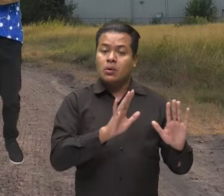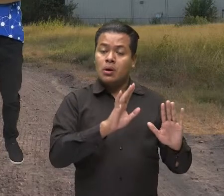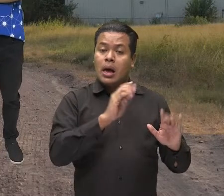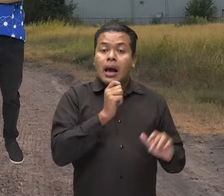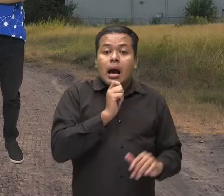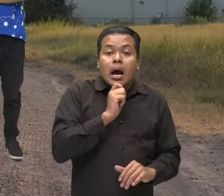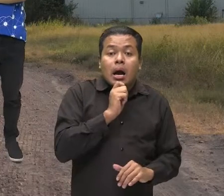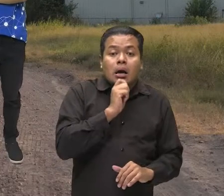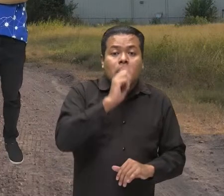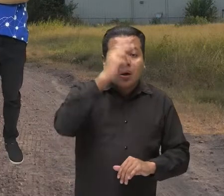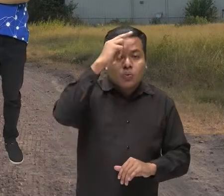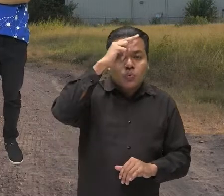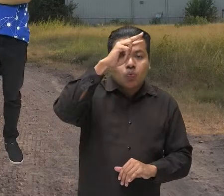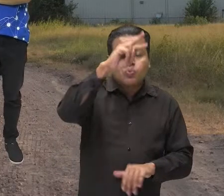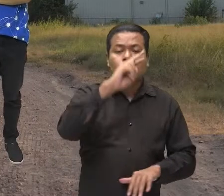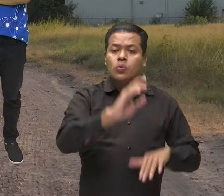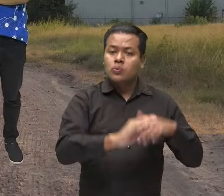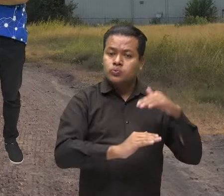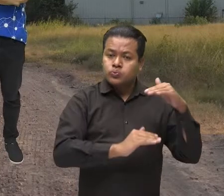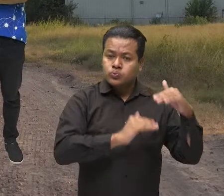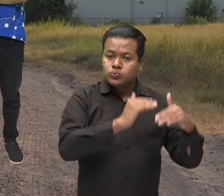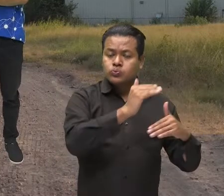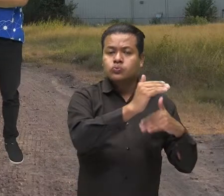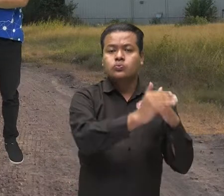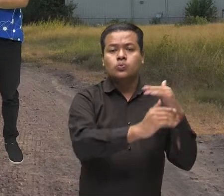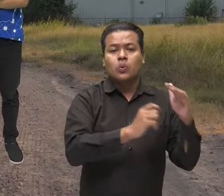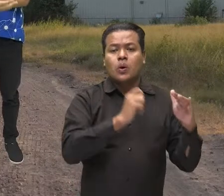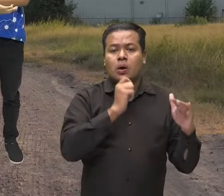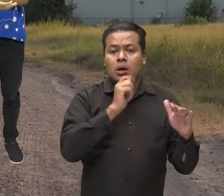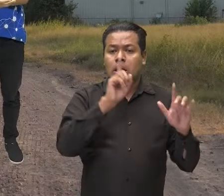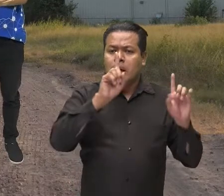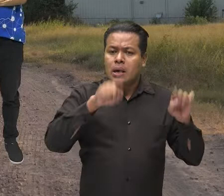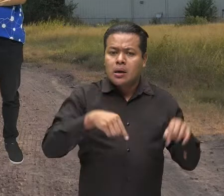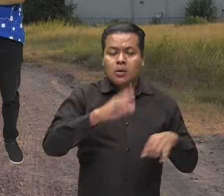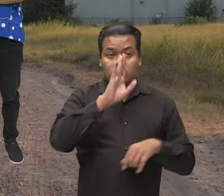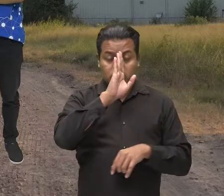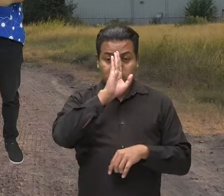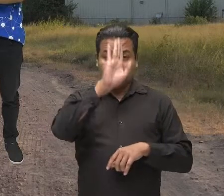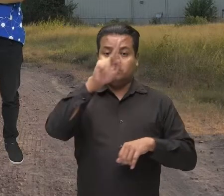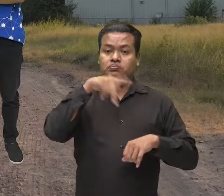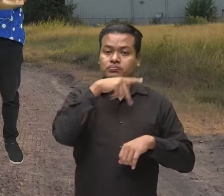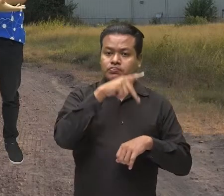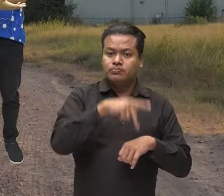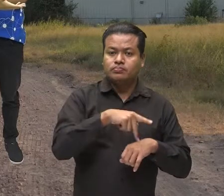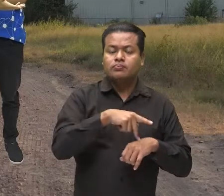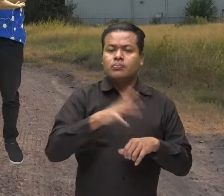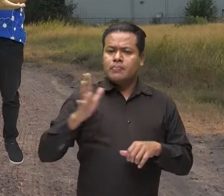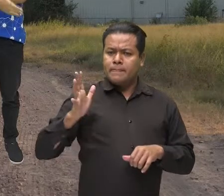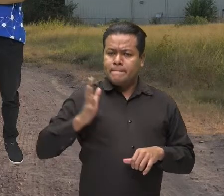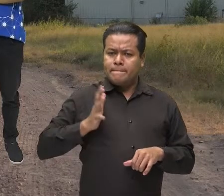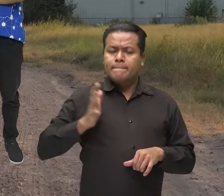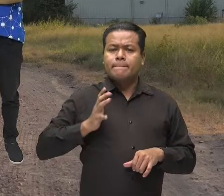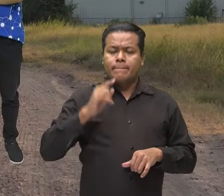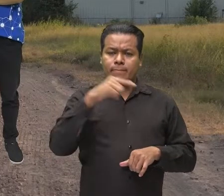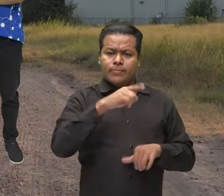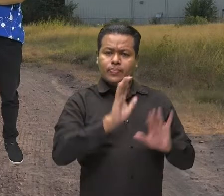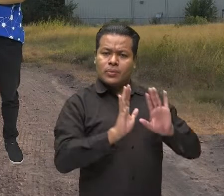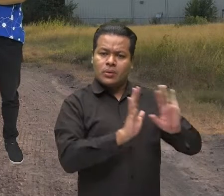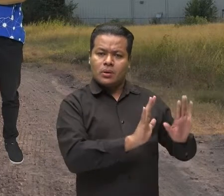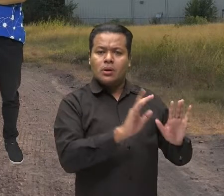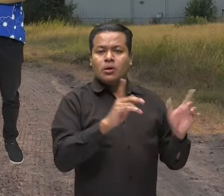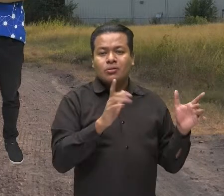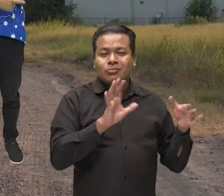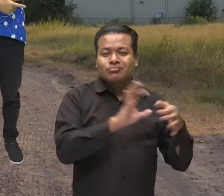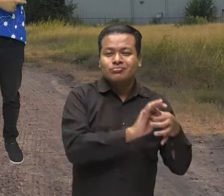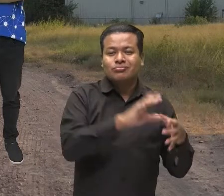México é uma das grandes nações da América Latina, né? É um dos principais países, um dos países mais ricos da América Latina, junto com o Brasil,